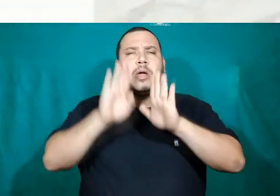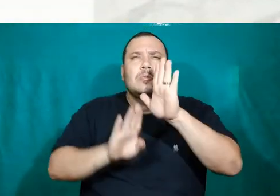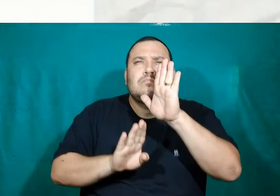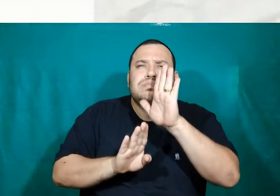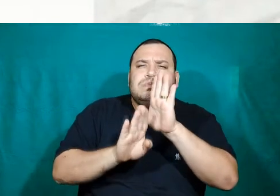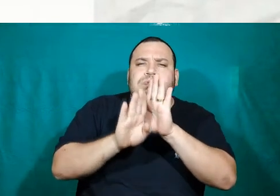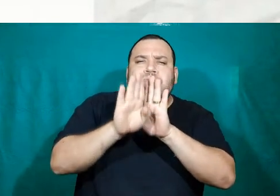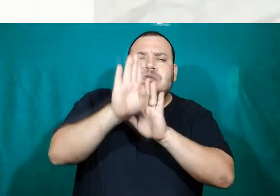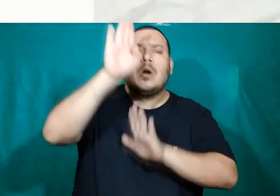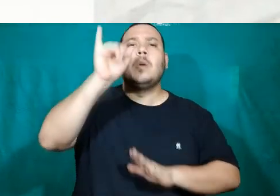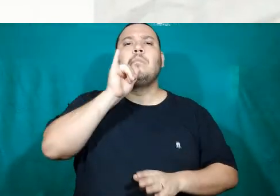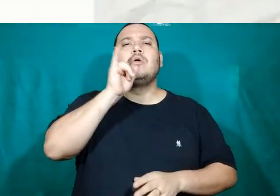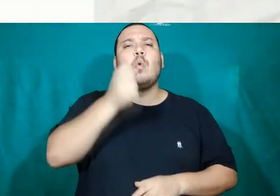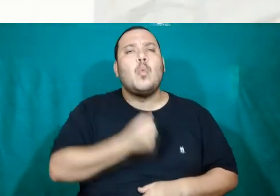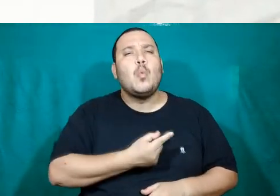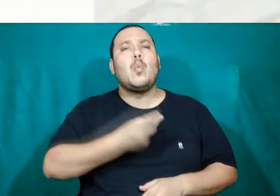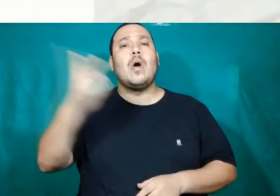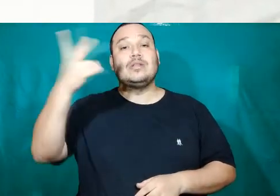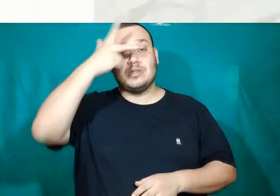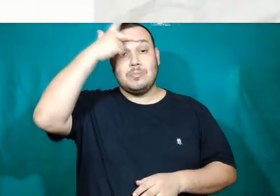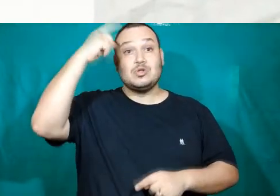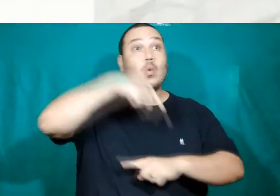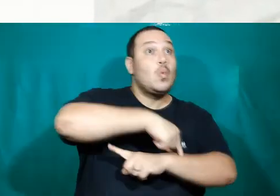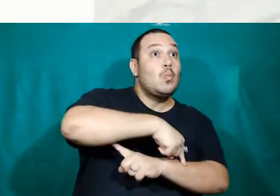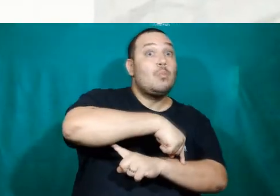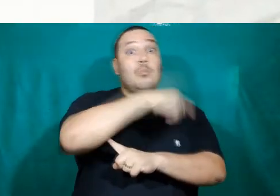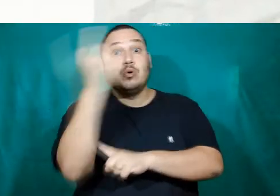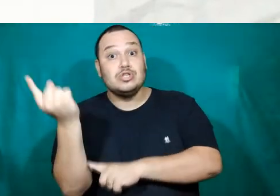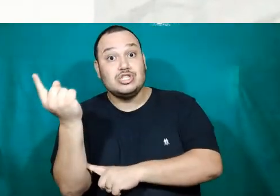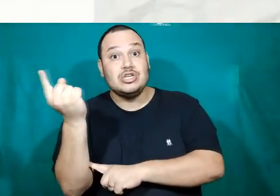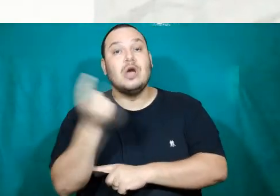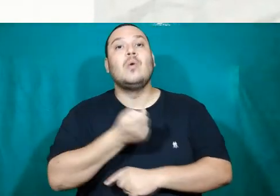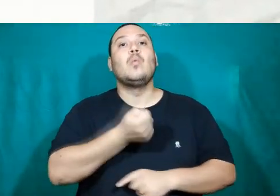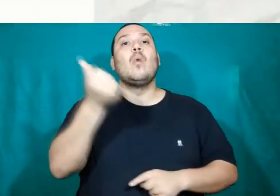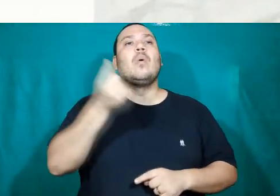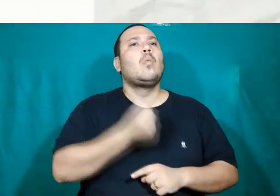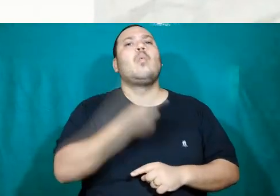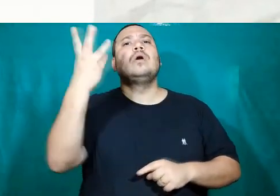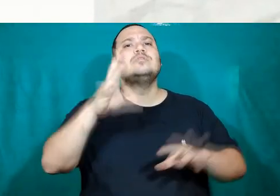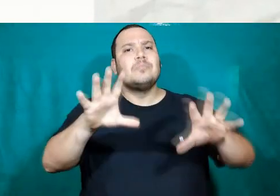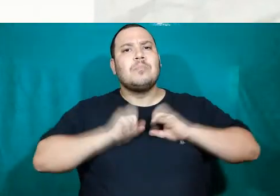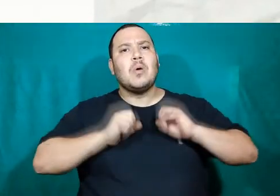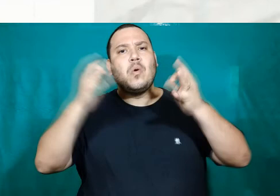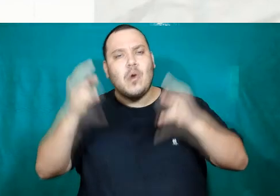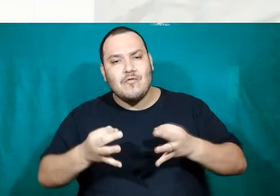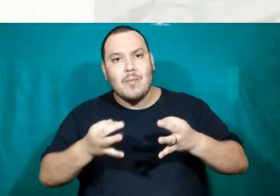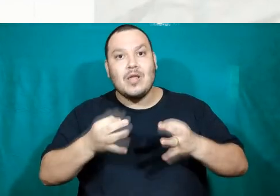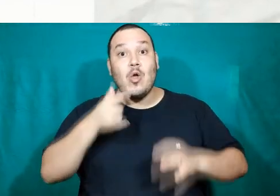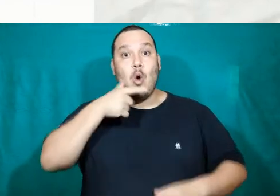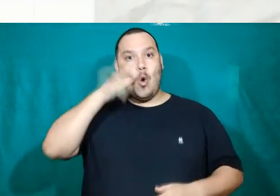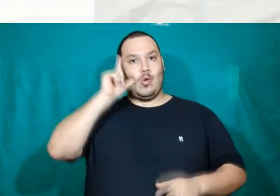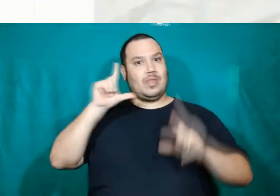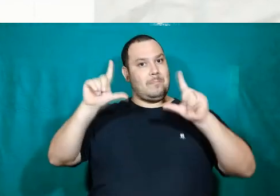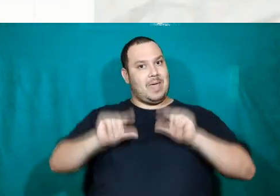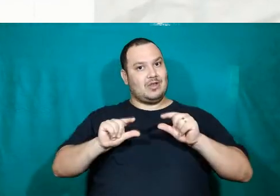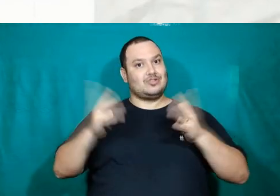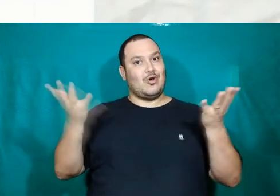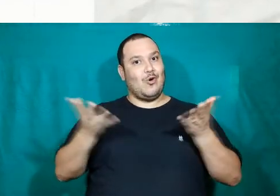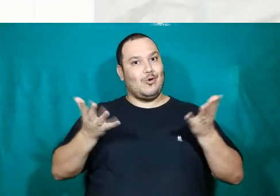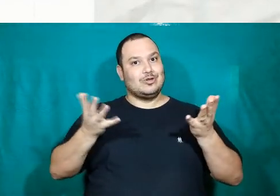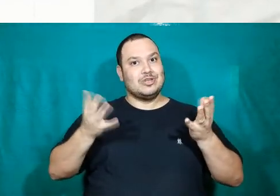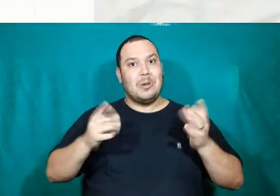quando o número de novas pessoas infectadas em um dia for menor do que a do dia anterior, e esse novo padrão se manter. Nessa